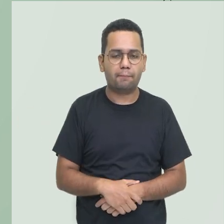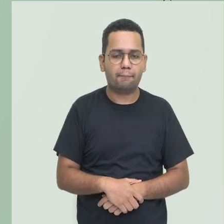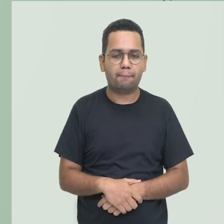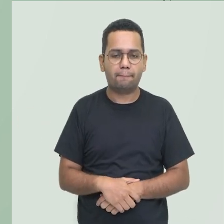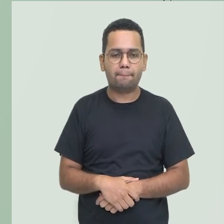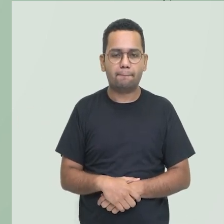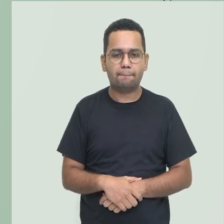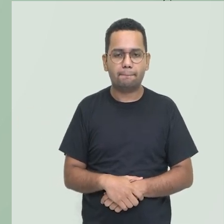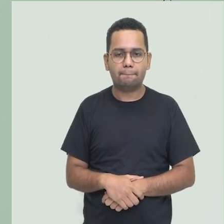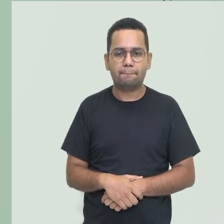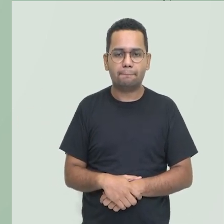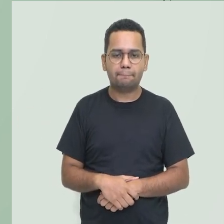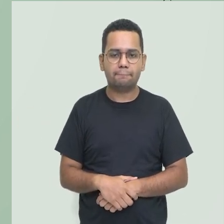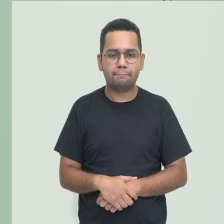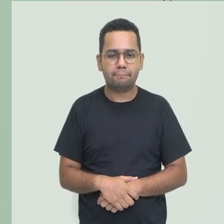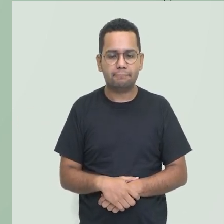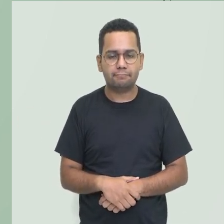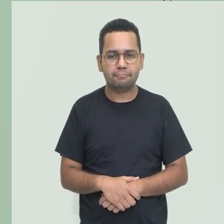456